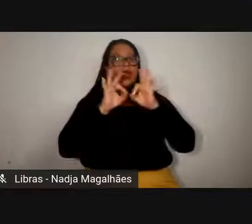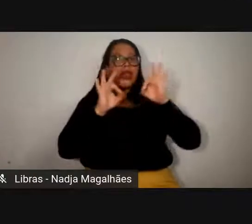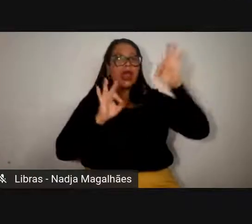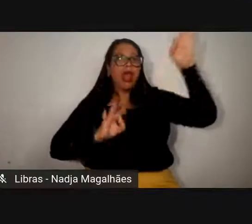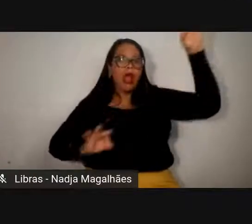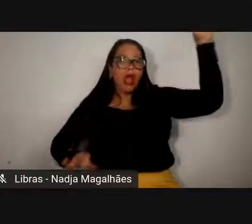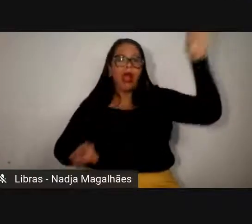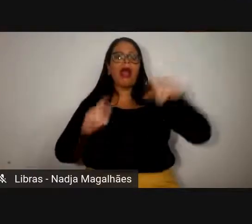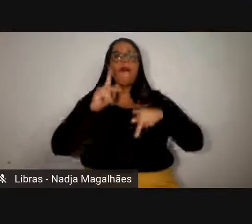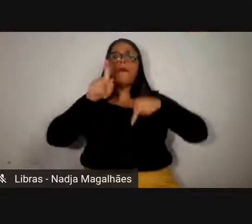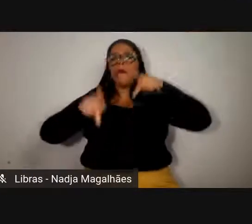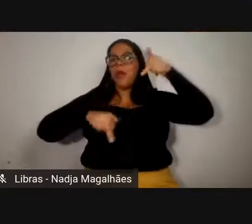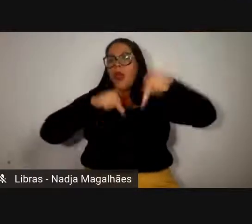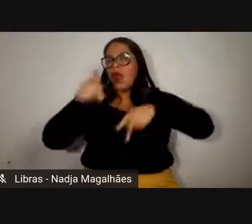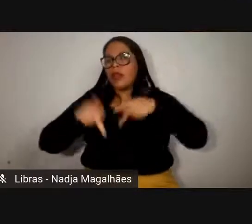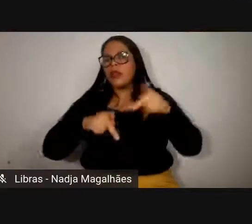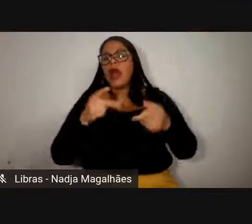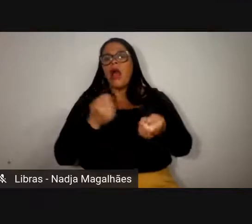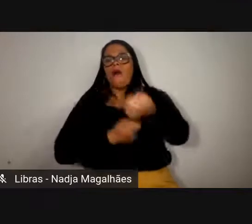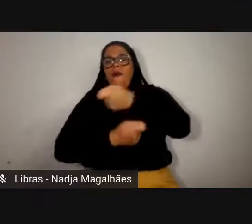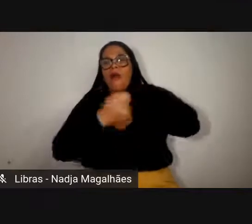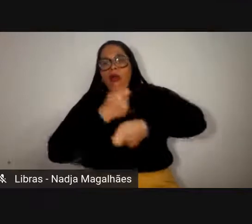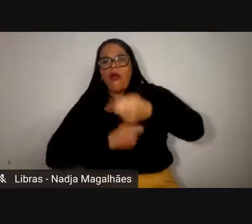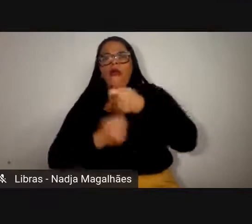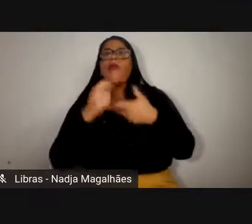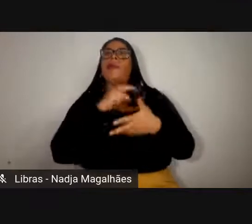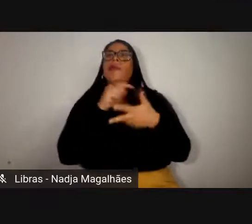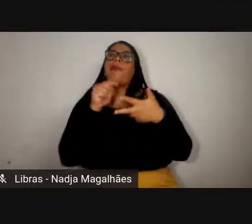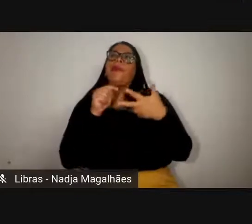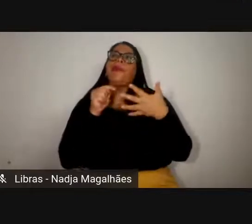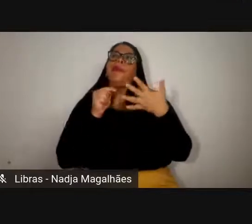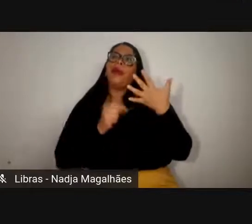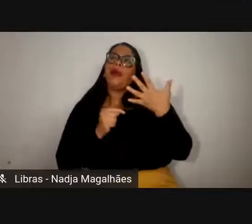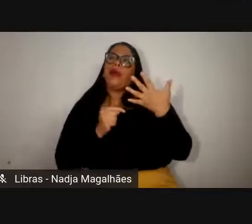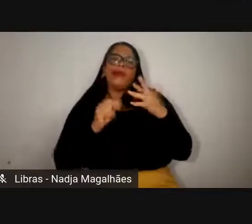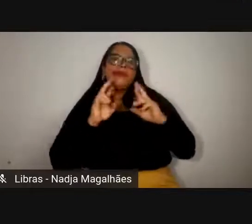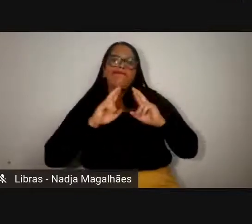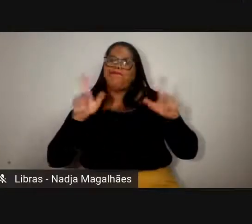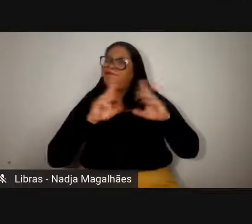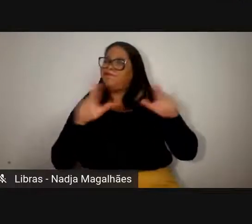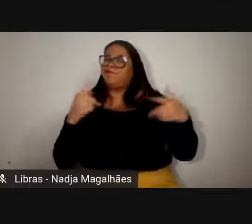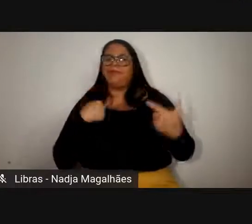em população, em realidade econômica, cultural, enfim. E aí eu